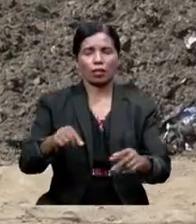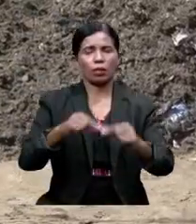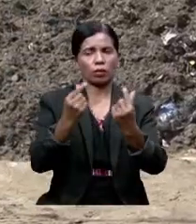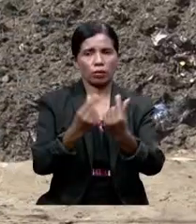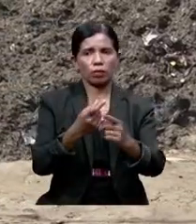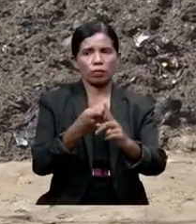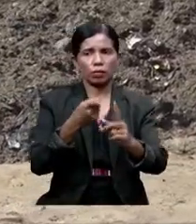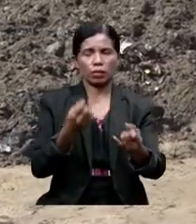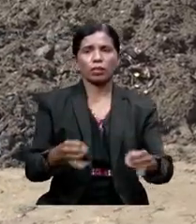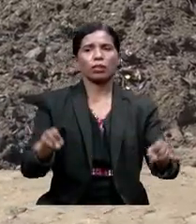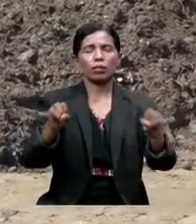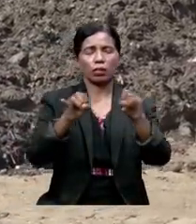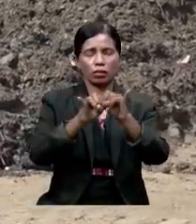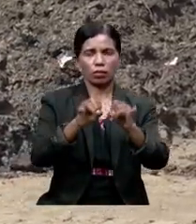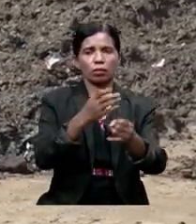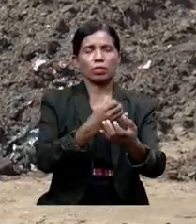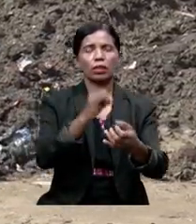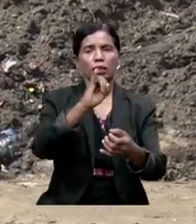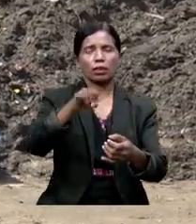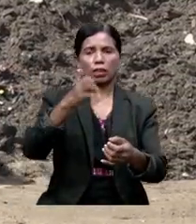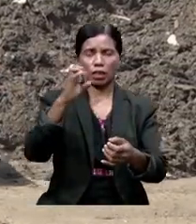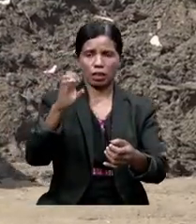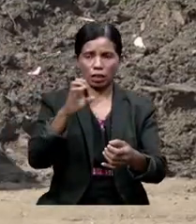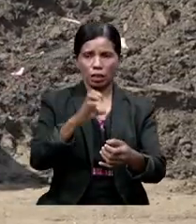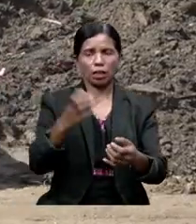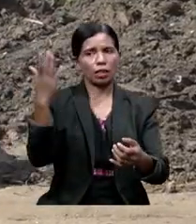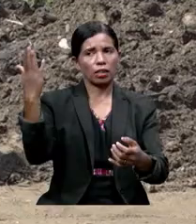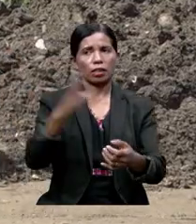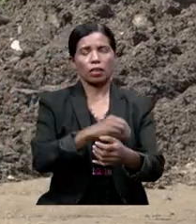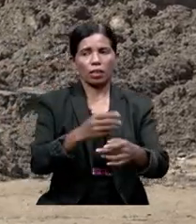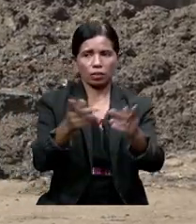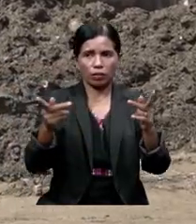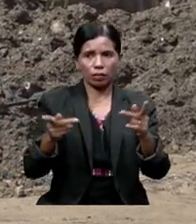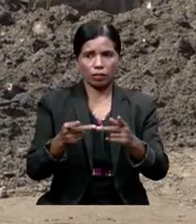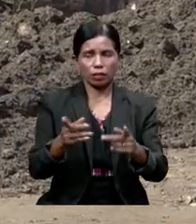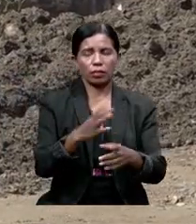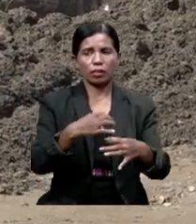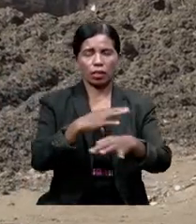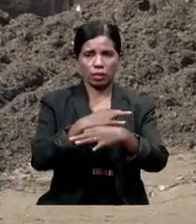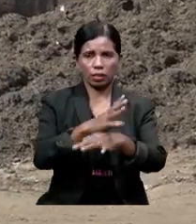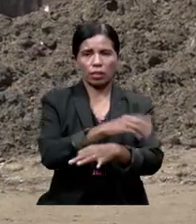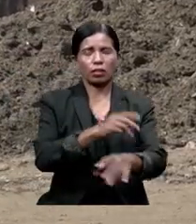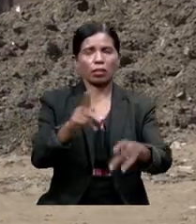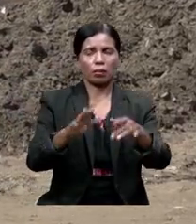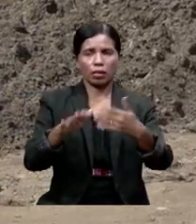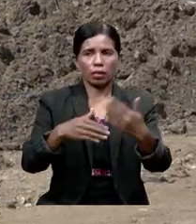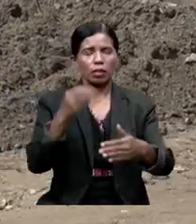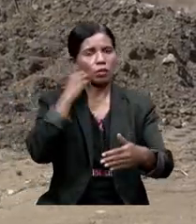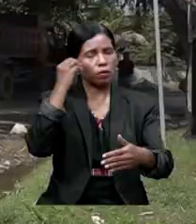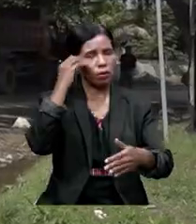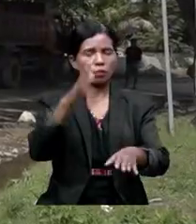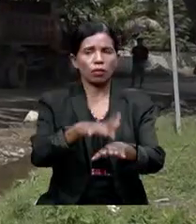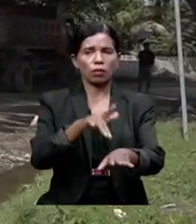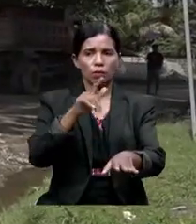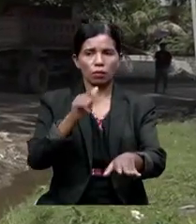husi Instituto de Gestão e Equipamentos dadang ne e a rela terreno, onde hala normalização ba comunidade ne uma ne be afeta